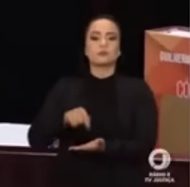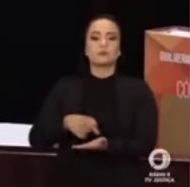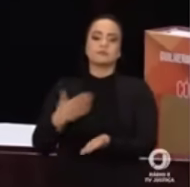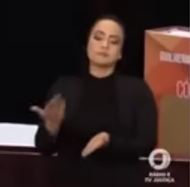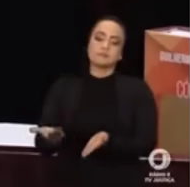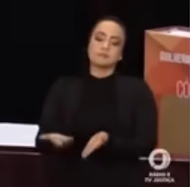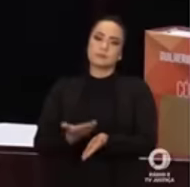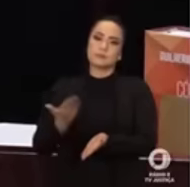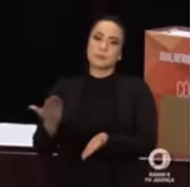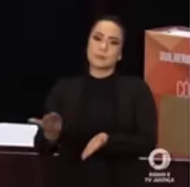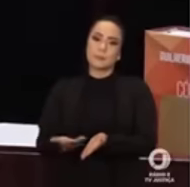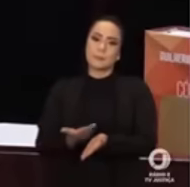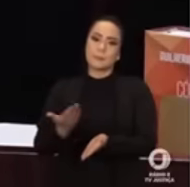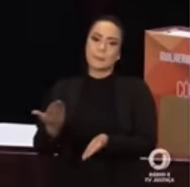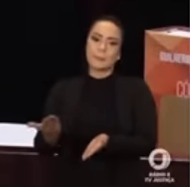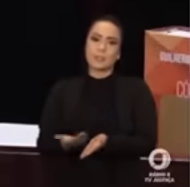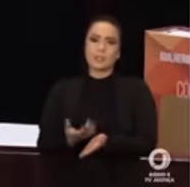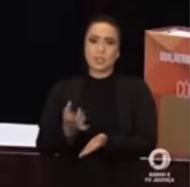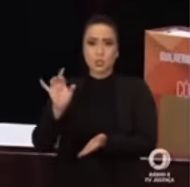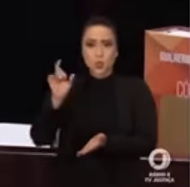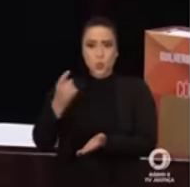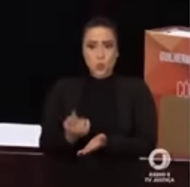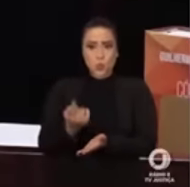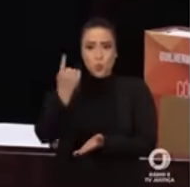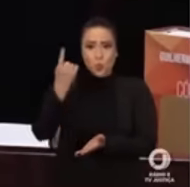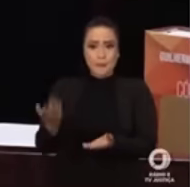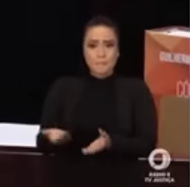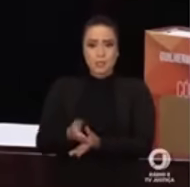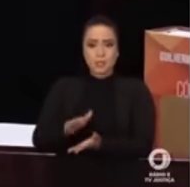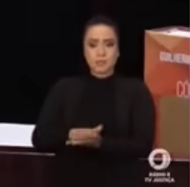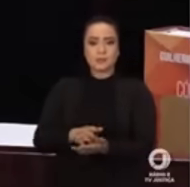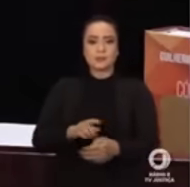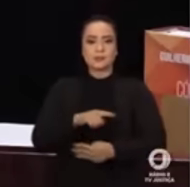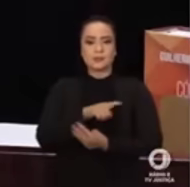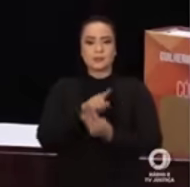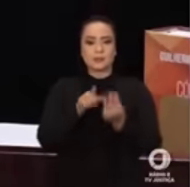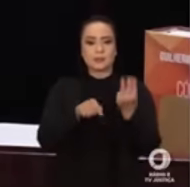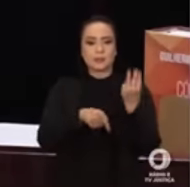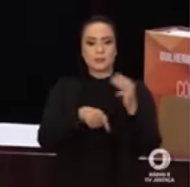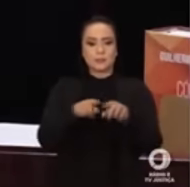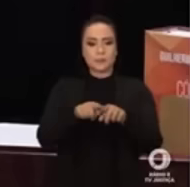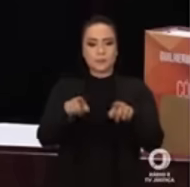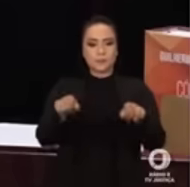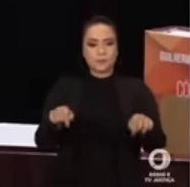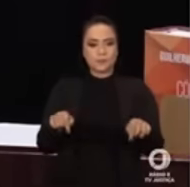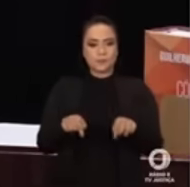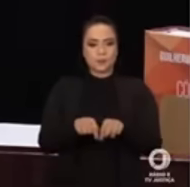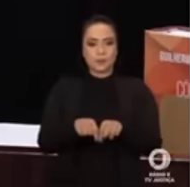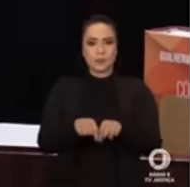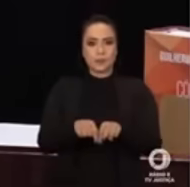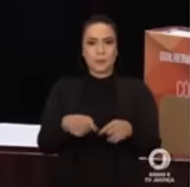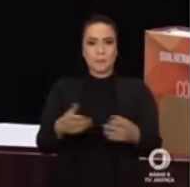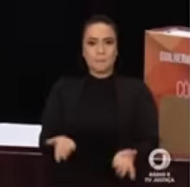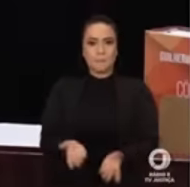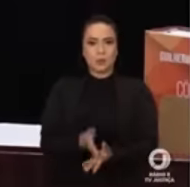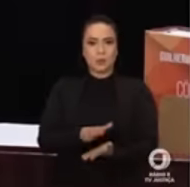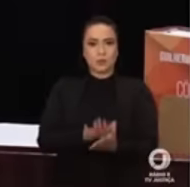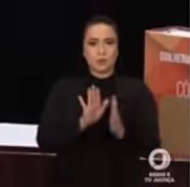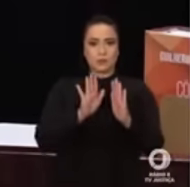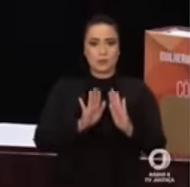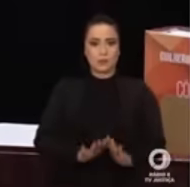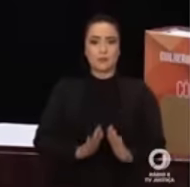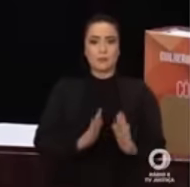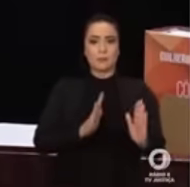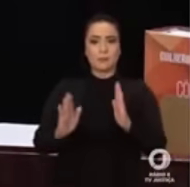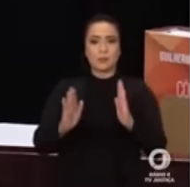cadernos de um determinado processo. Foram 3 salas, pelo menos, em que esses processos ficavam. Os prazos